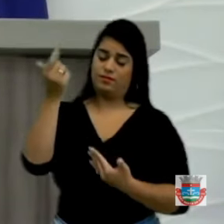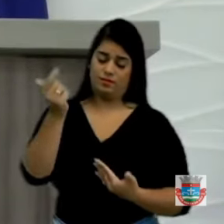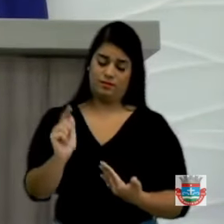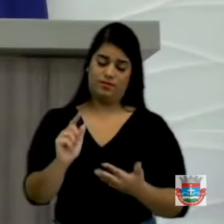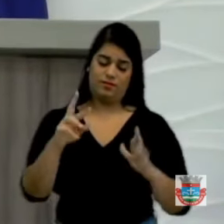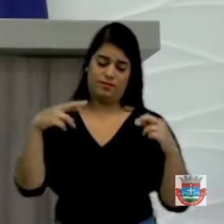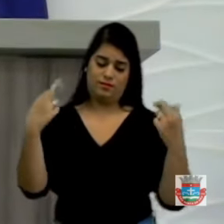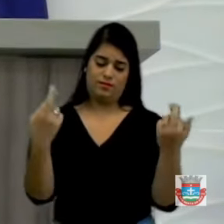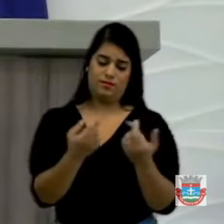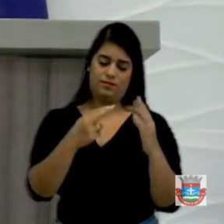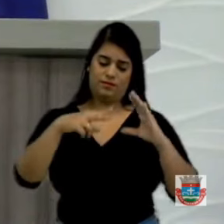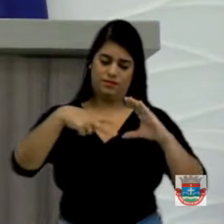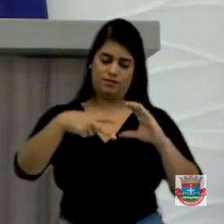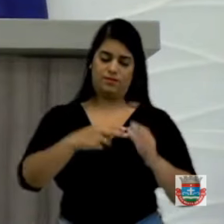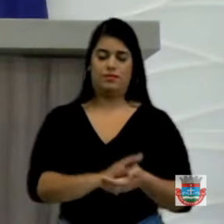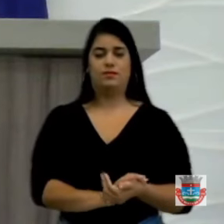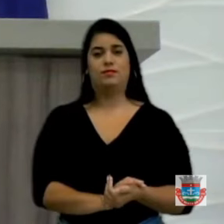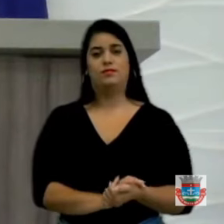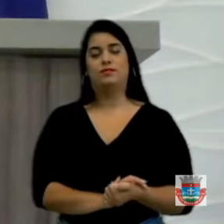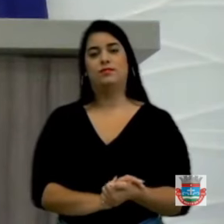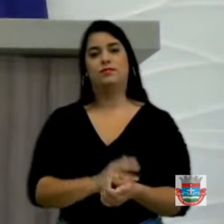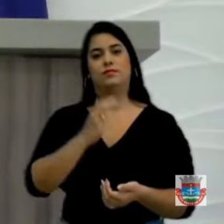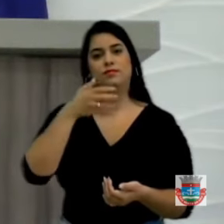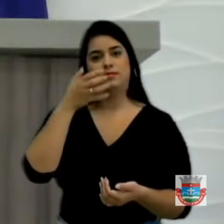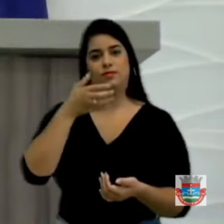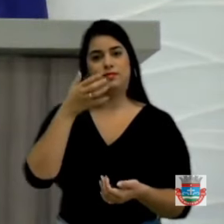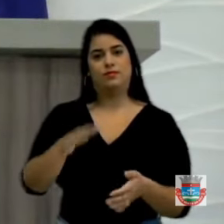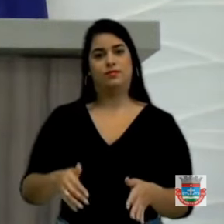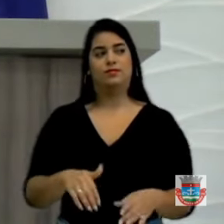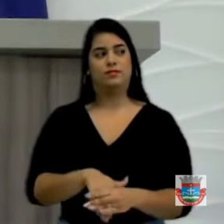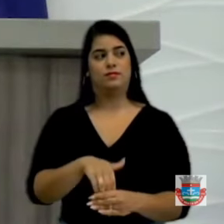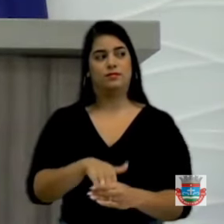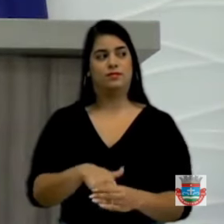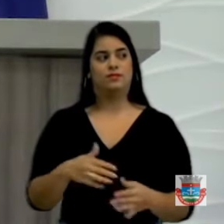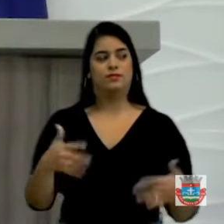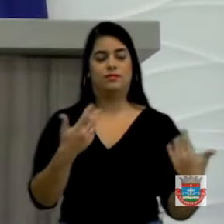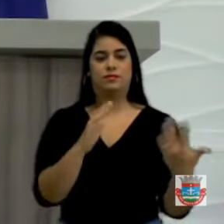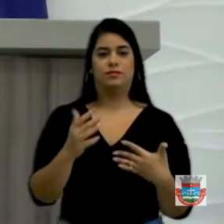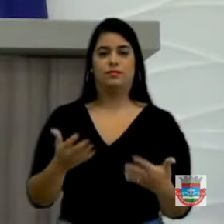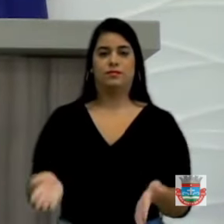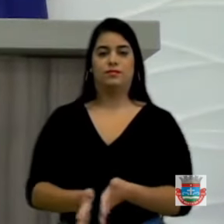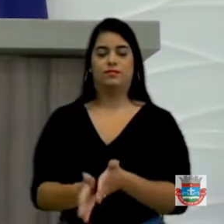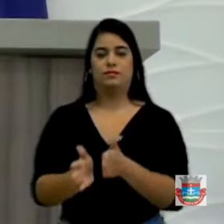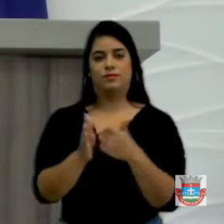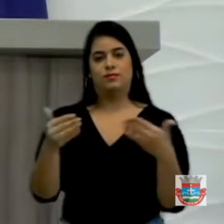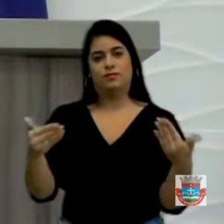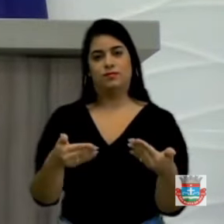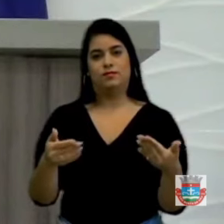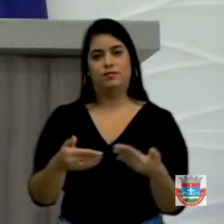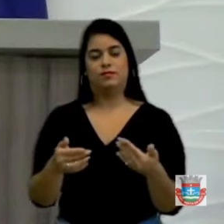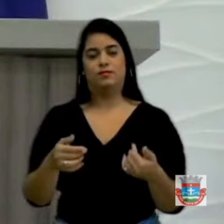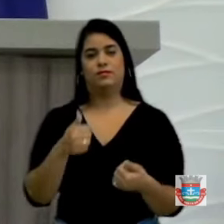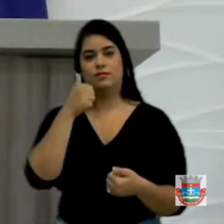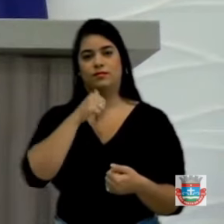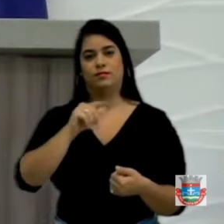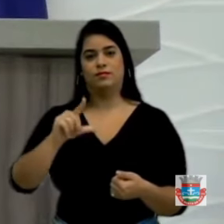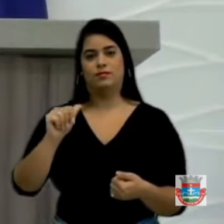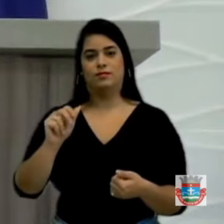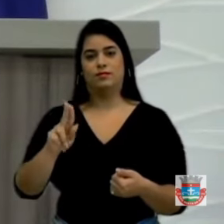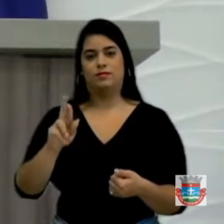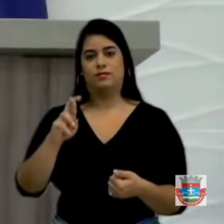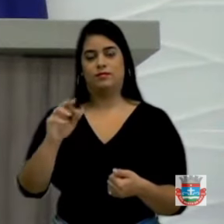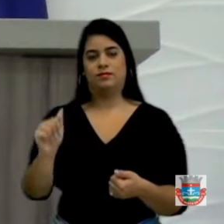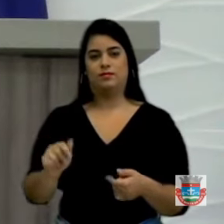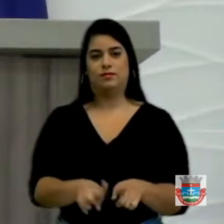Casa Legislativa. E vou falar dos votos de felicitações, o qual coloquei hoje, Laura, filha de Sandra e